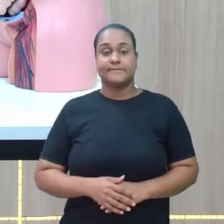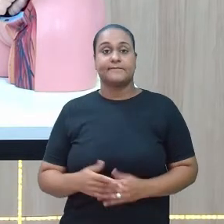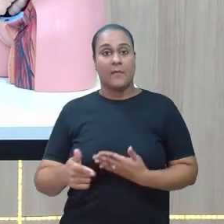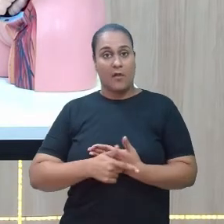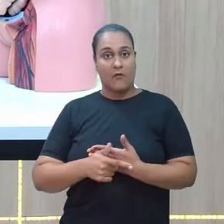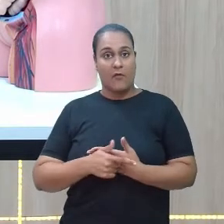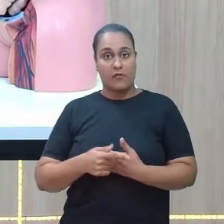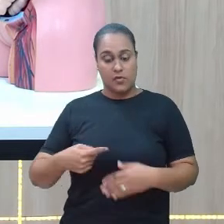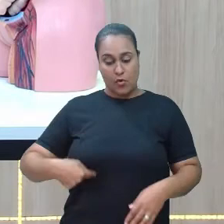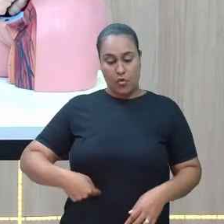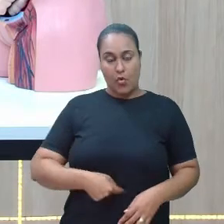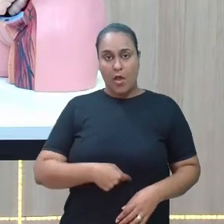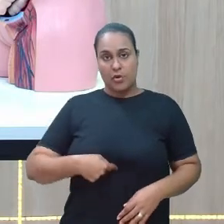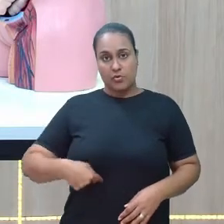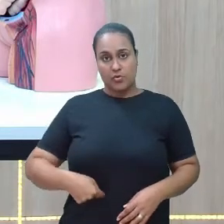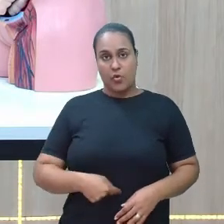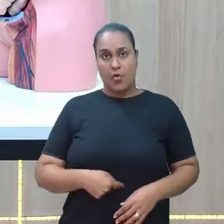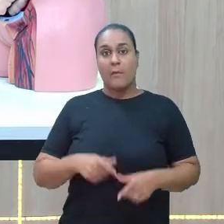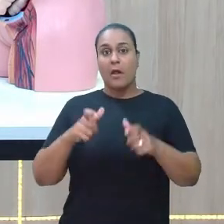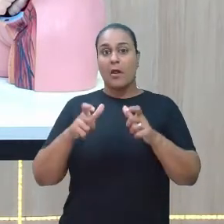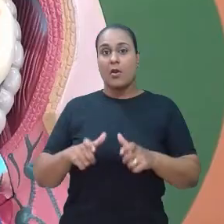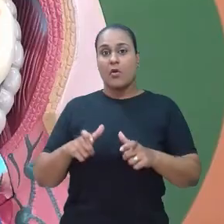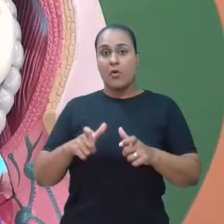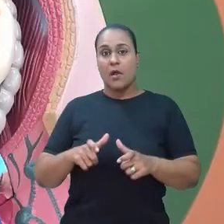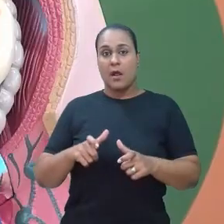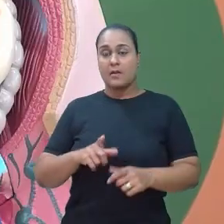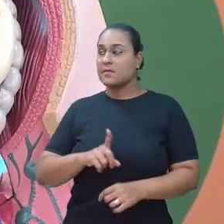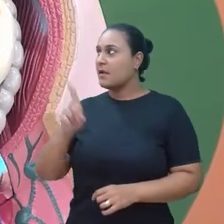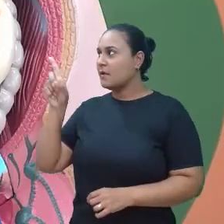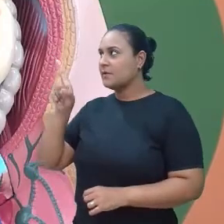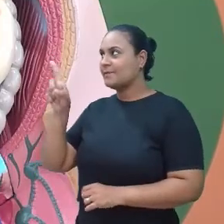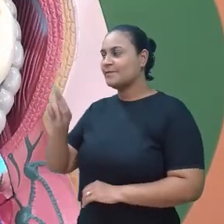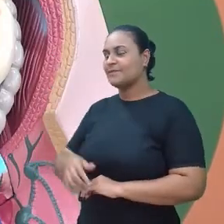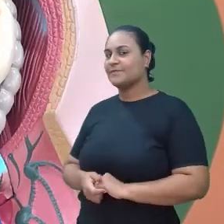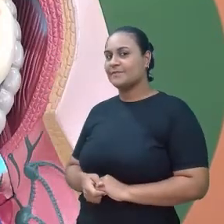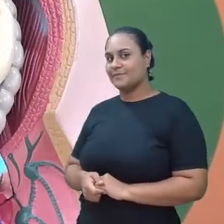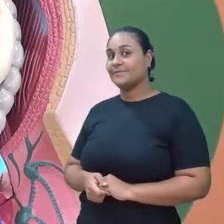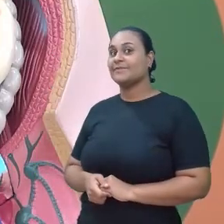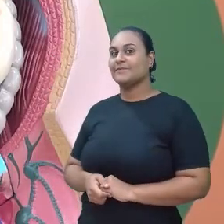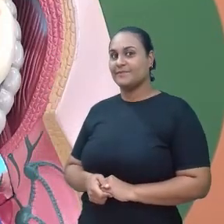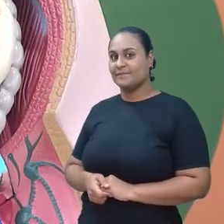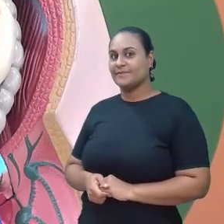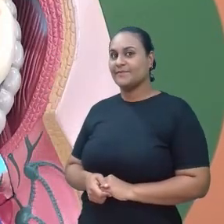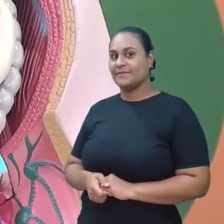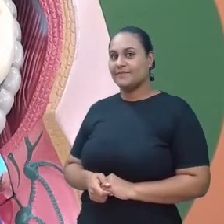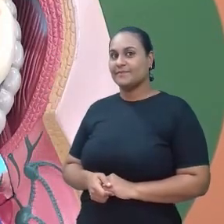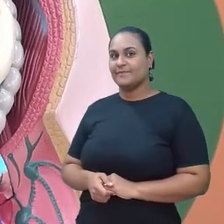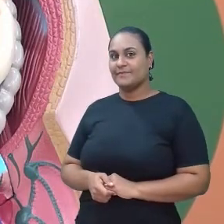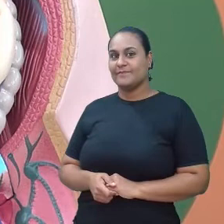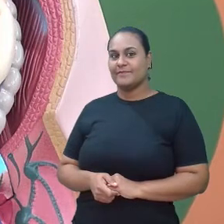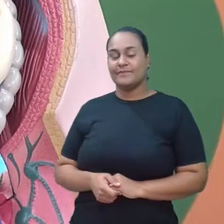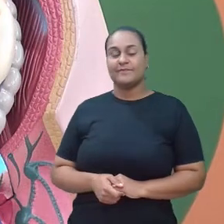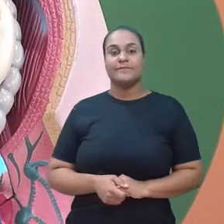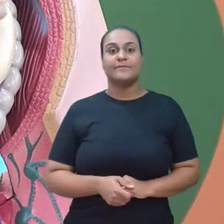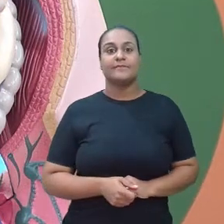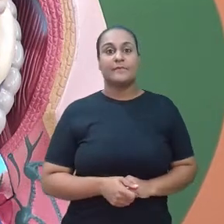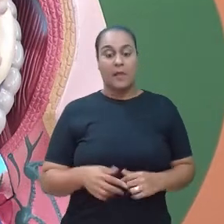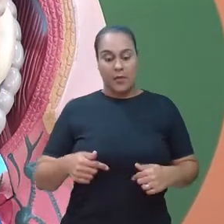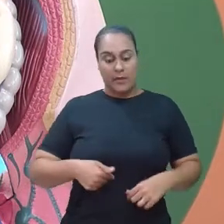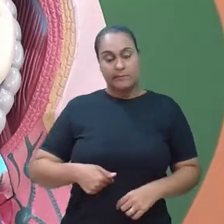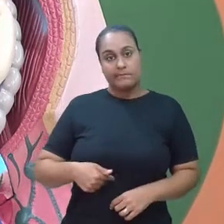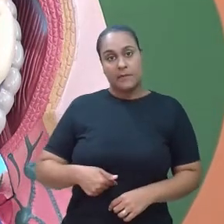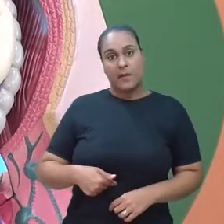função do estômago. Ele está localizado aqui, logo abaixo do fígado. Então, é